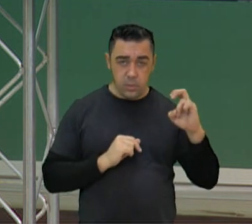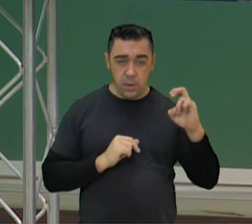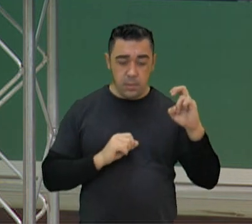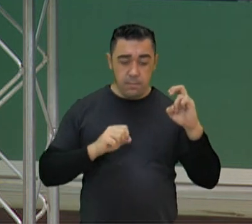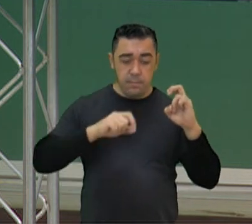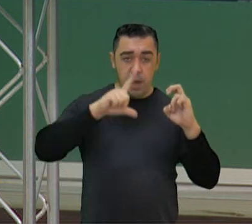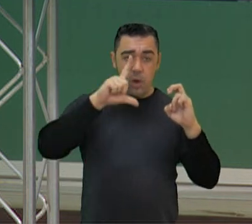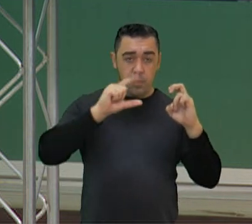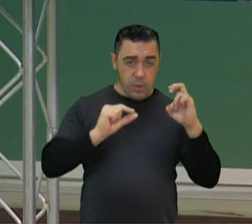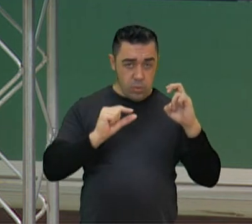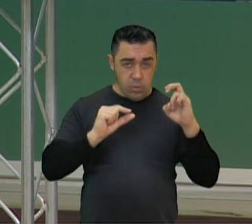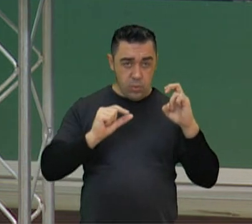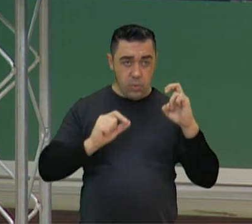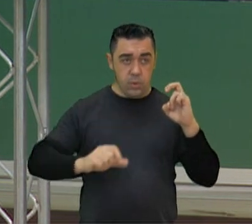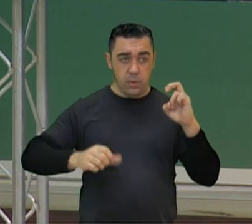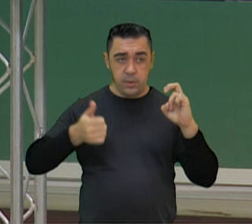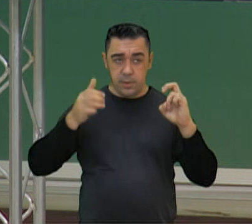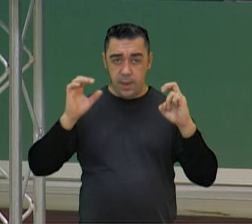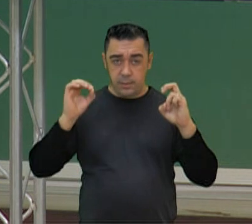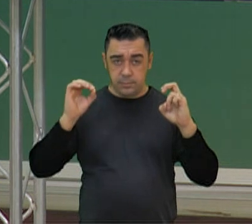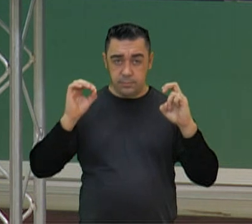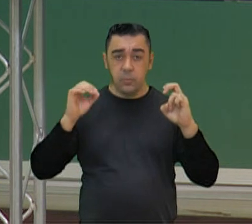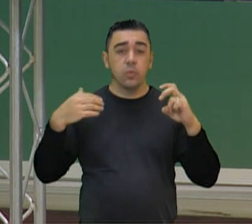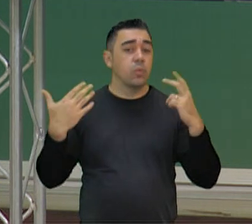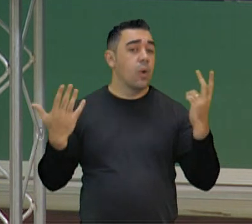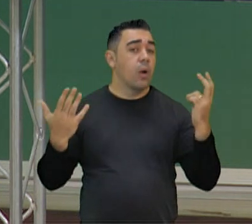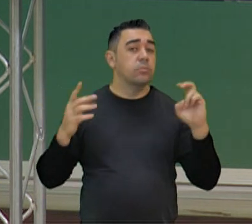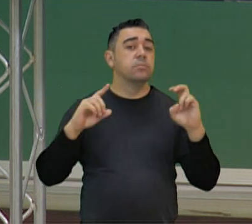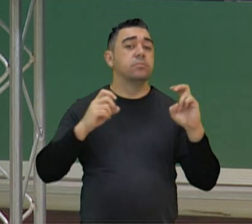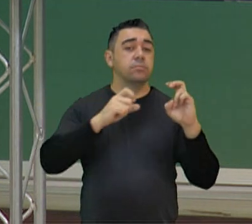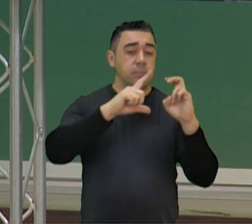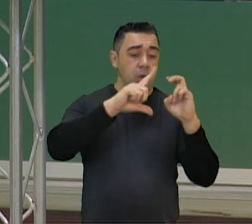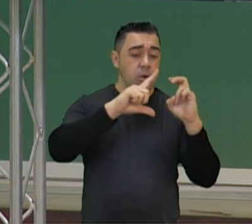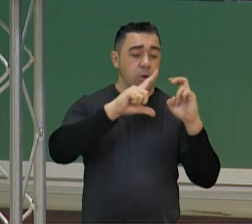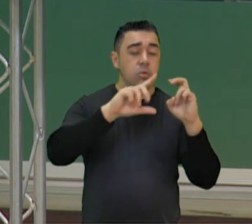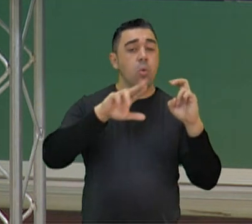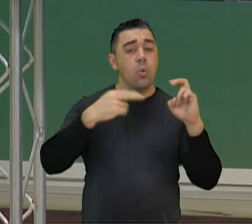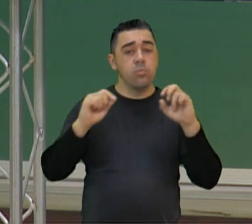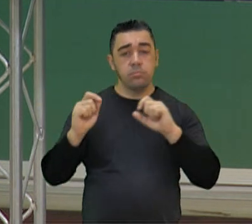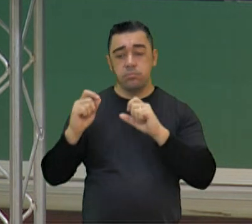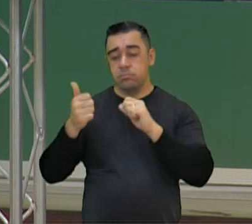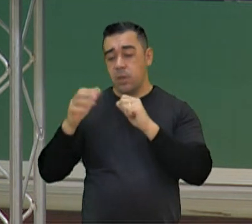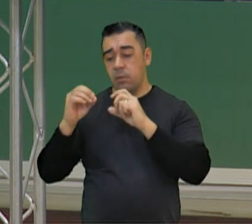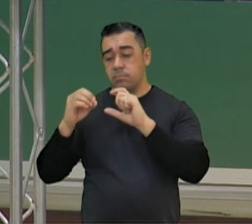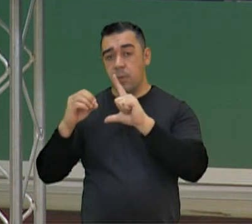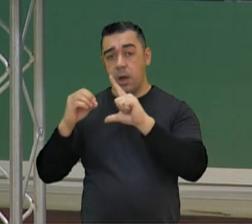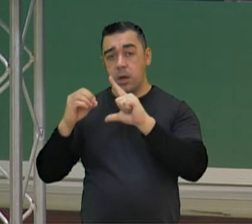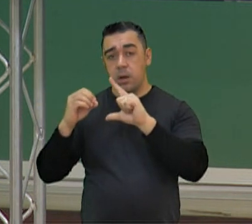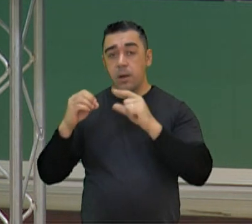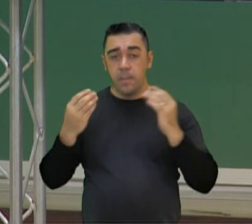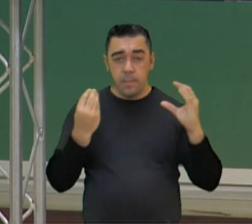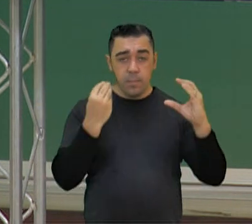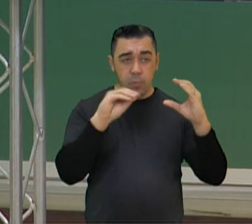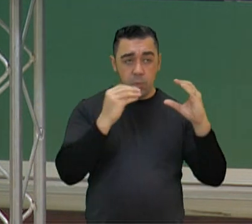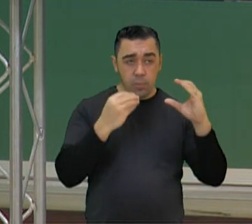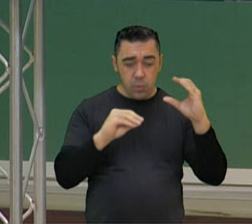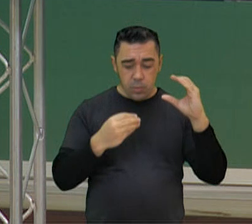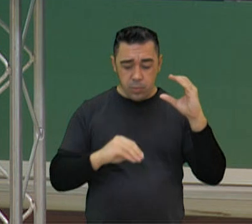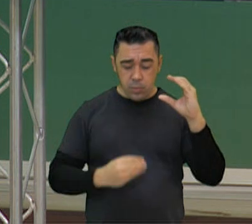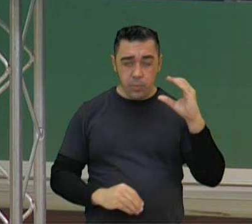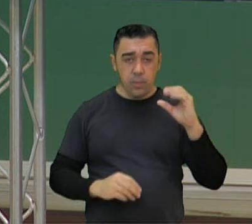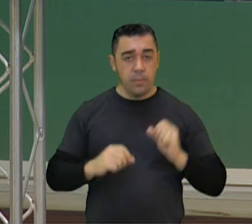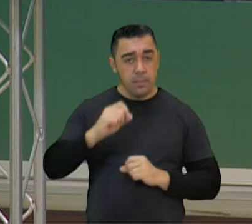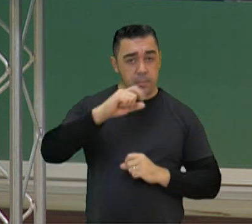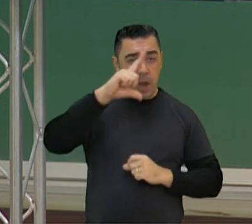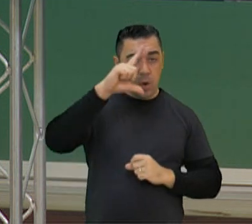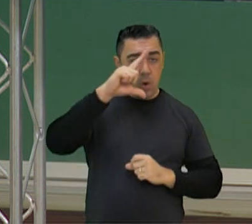direita ou o número da direita é maior do que o número da esquerda. Complete entre os dois números com o